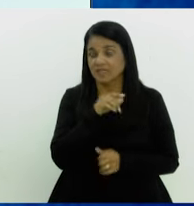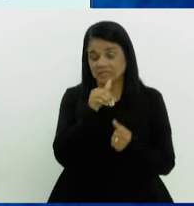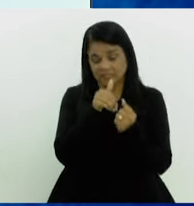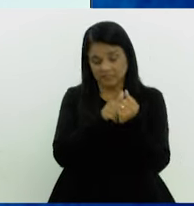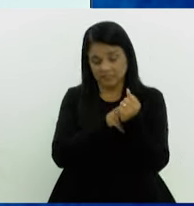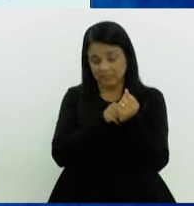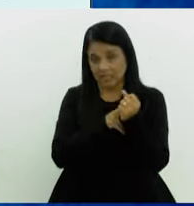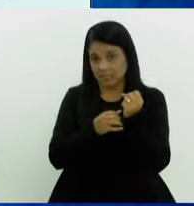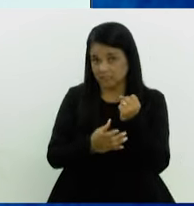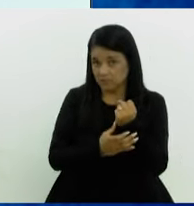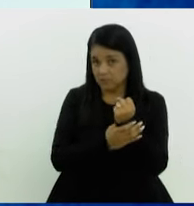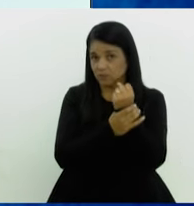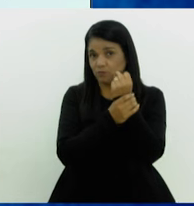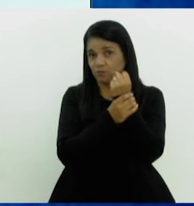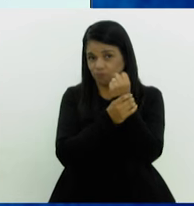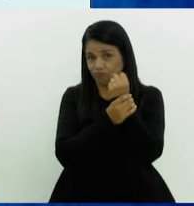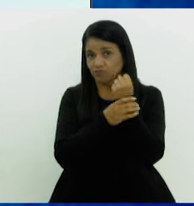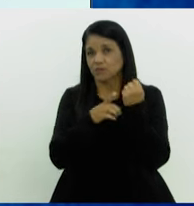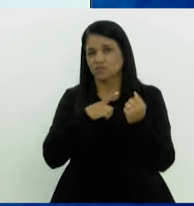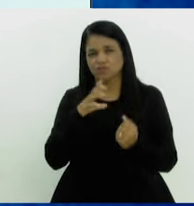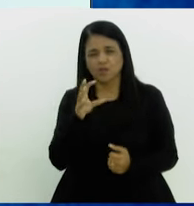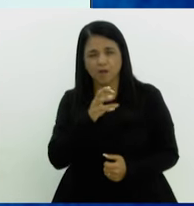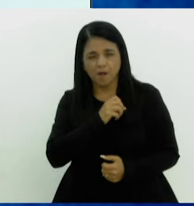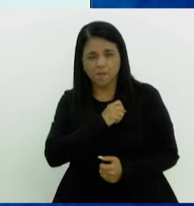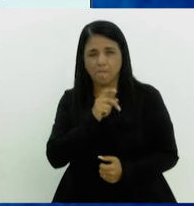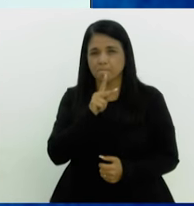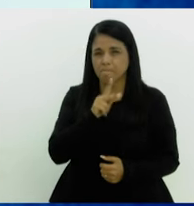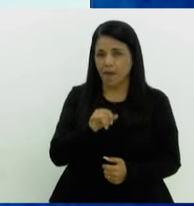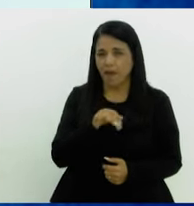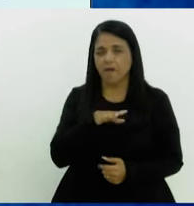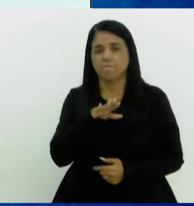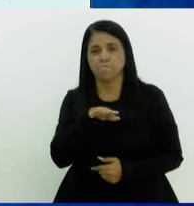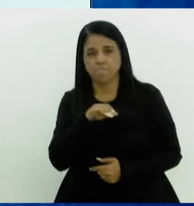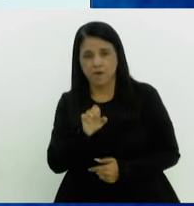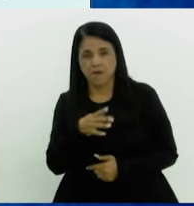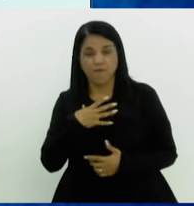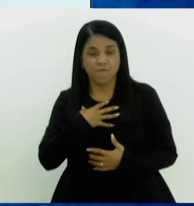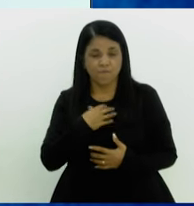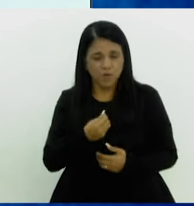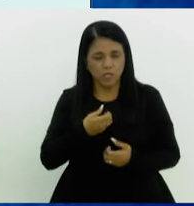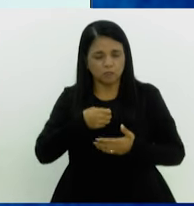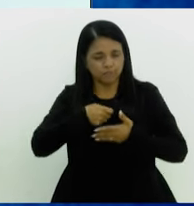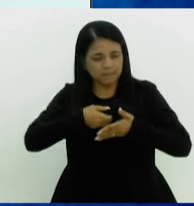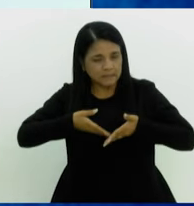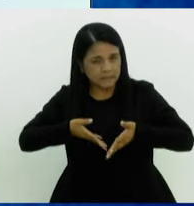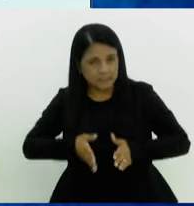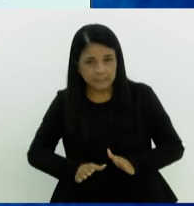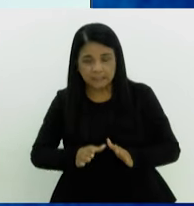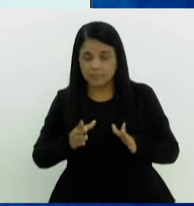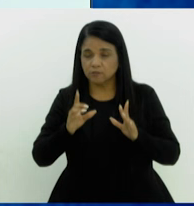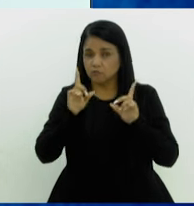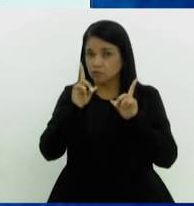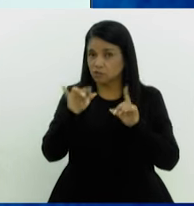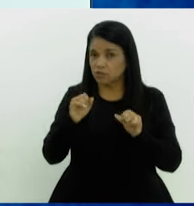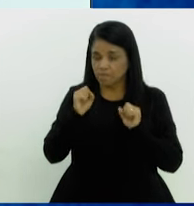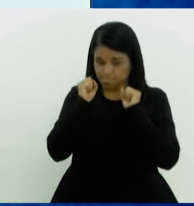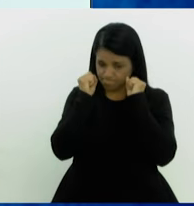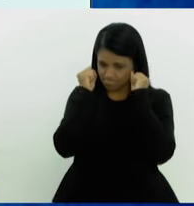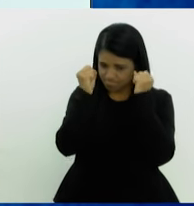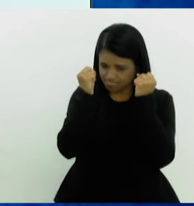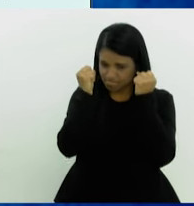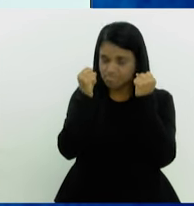seguras a gente ama nossos pais a gente adora os nossos filhos o dia do nascimento deles é incrível mas não é uma senha forte